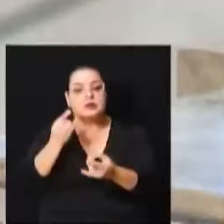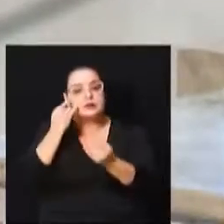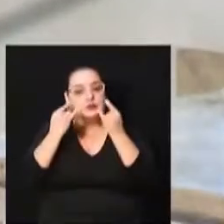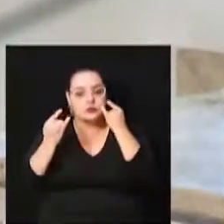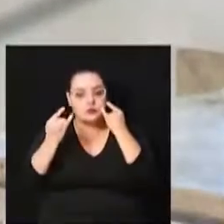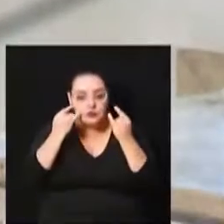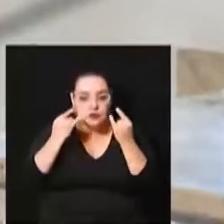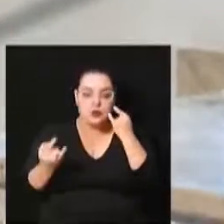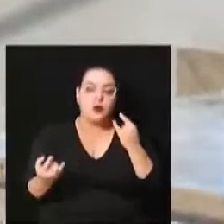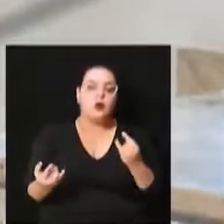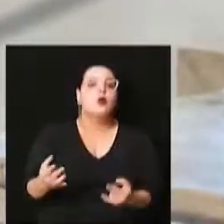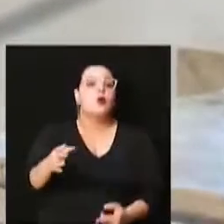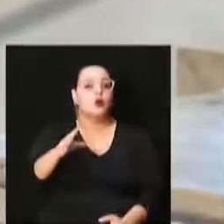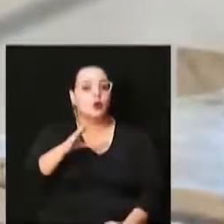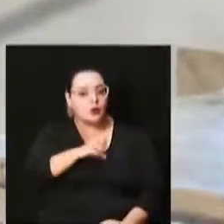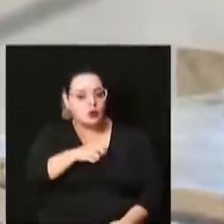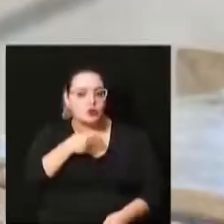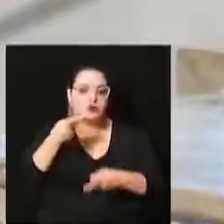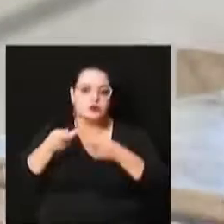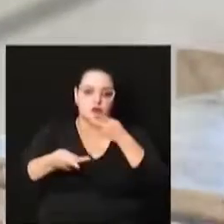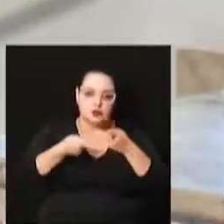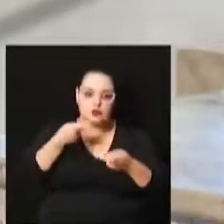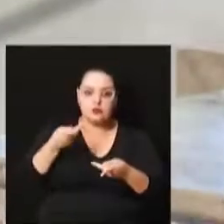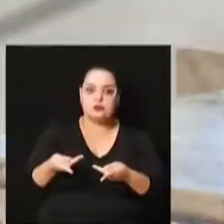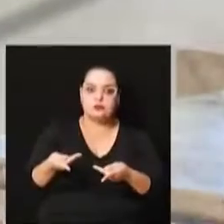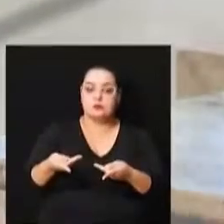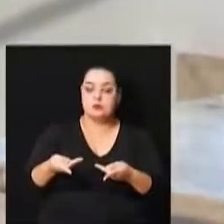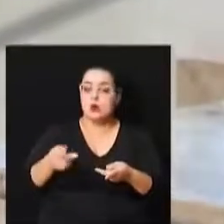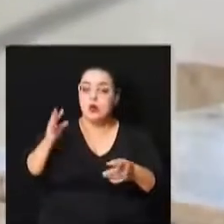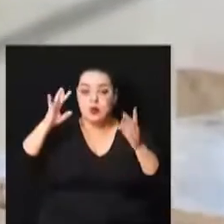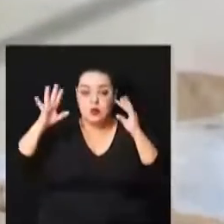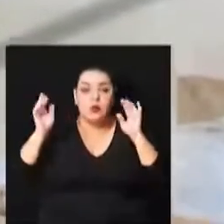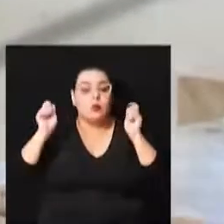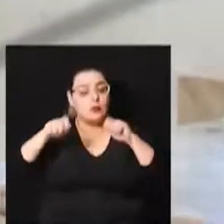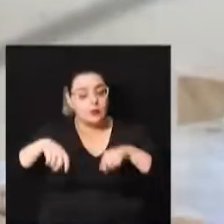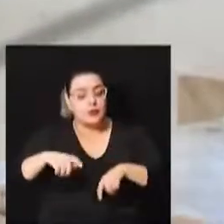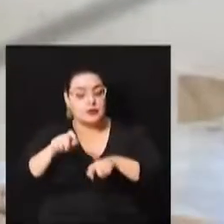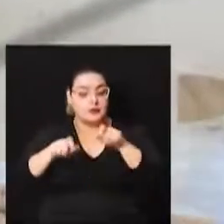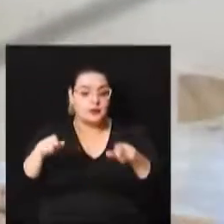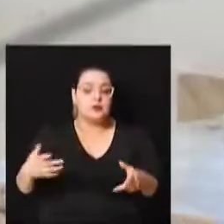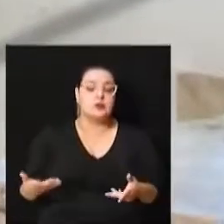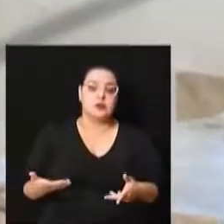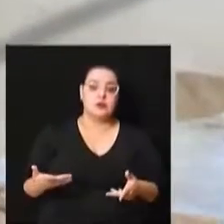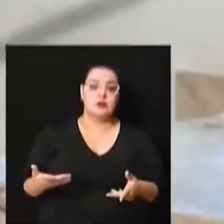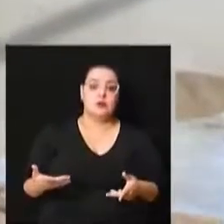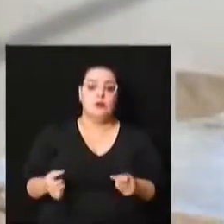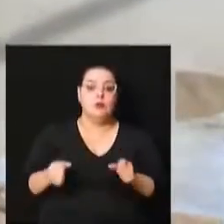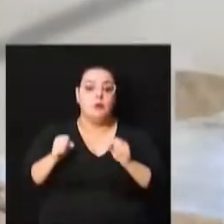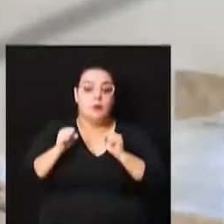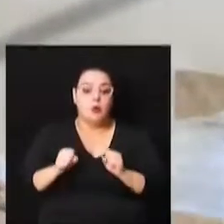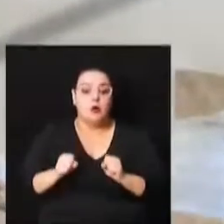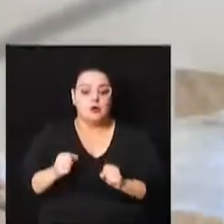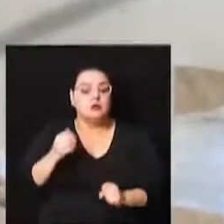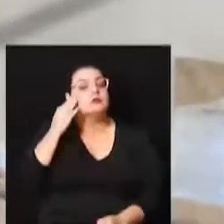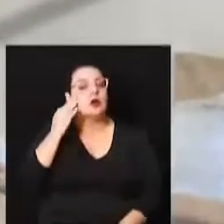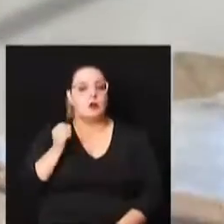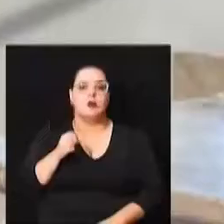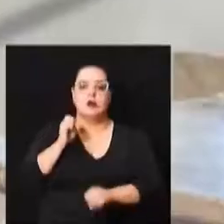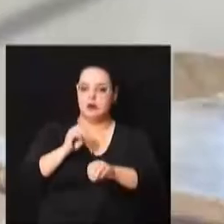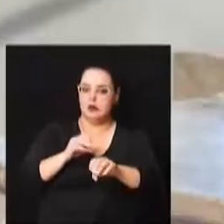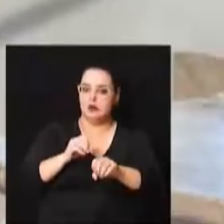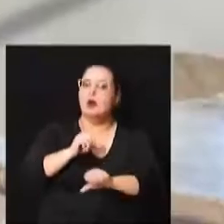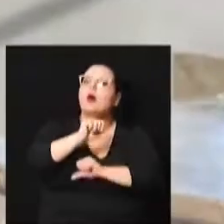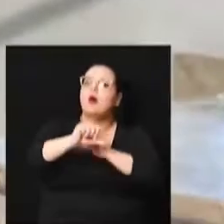tiver interesse. Eu gosto de falar sobre isso, eu gosto de tornar esse sonho possível para as pessoas, que as pessoas possam descobrir